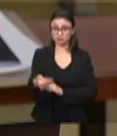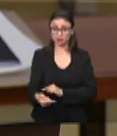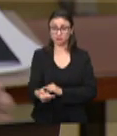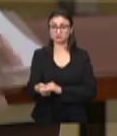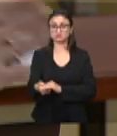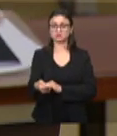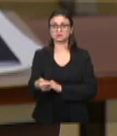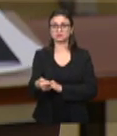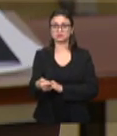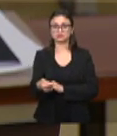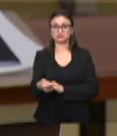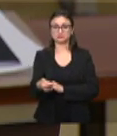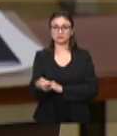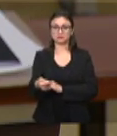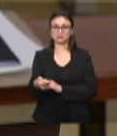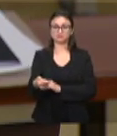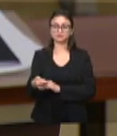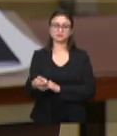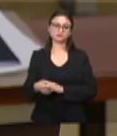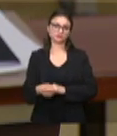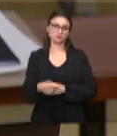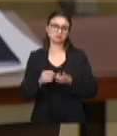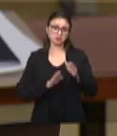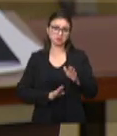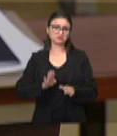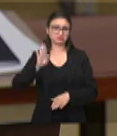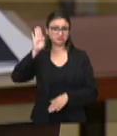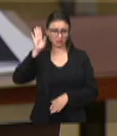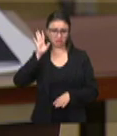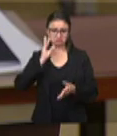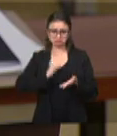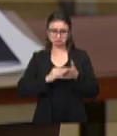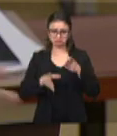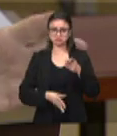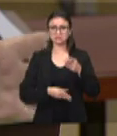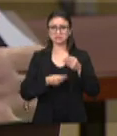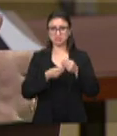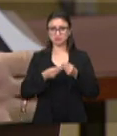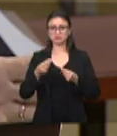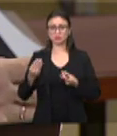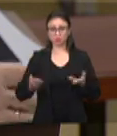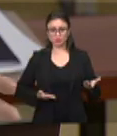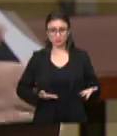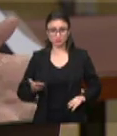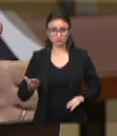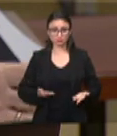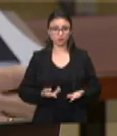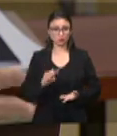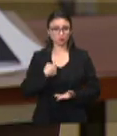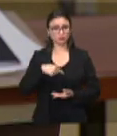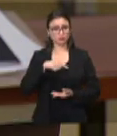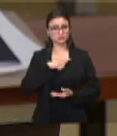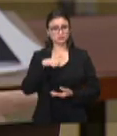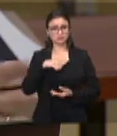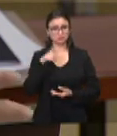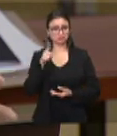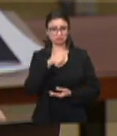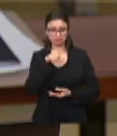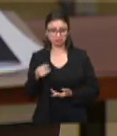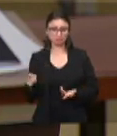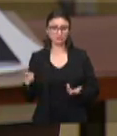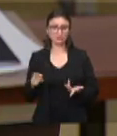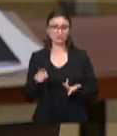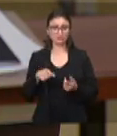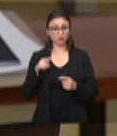foi, enfim, manifestada nos autos pelos colaboradores, nós estamos diante de uma nulidade insanável. Isso que